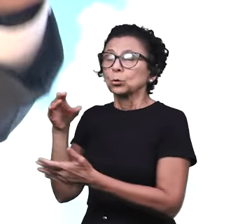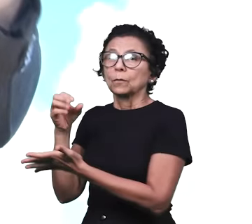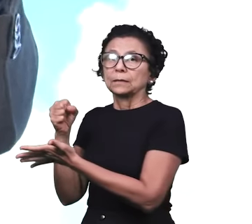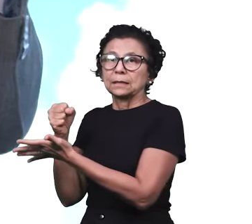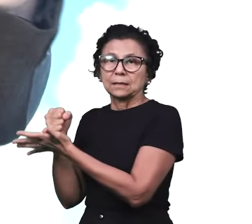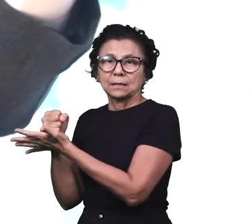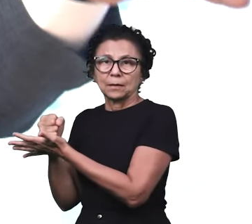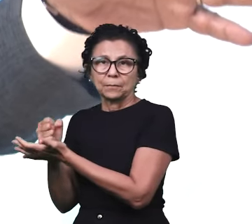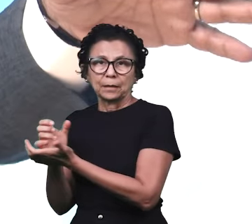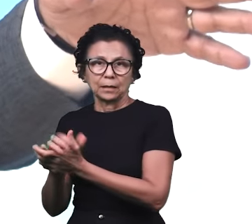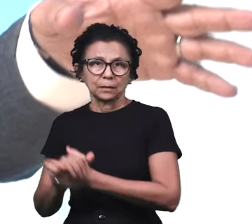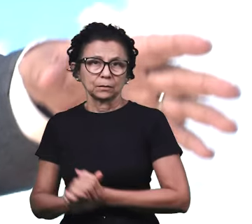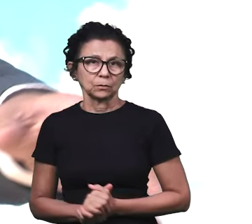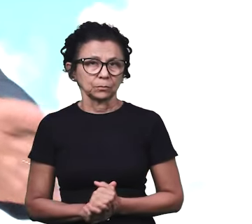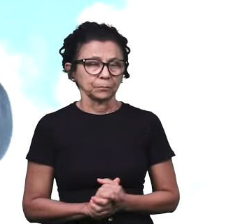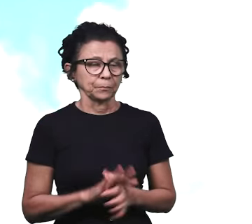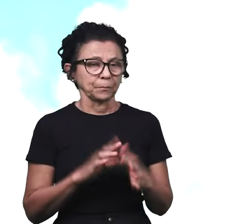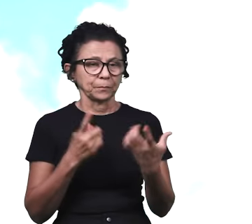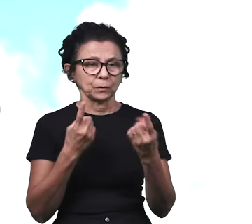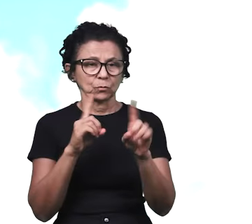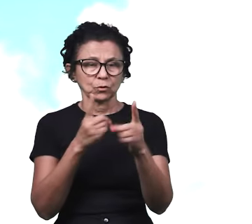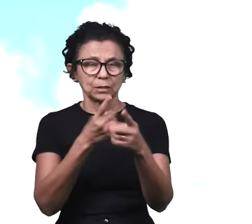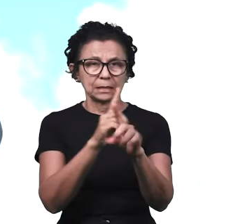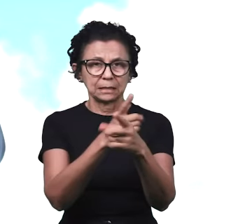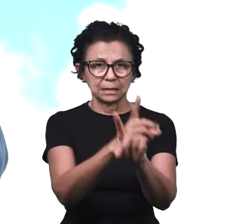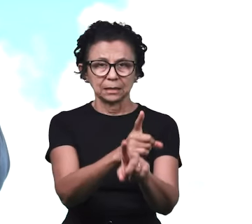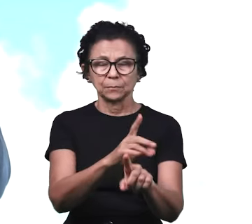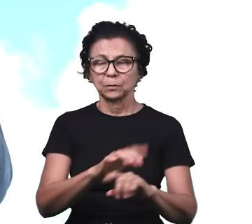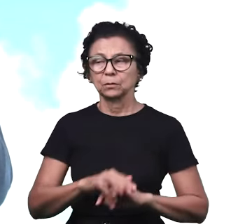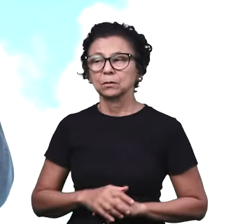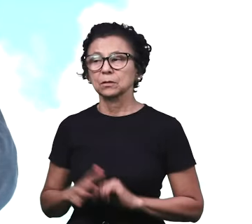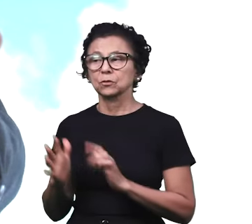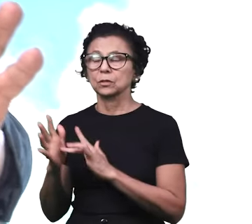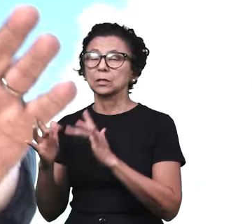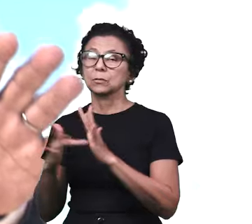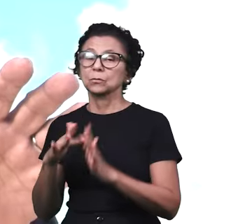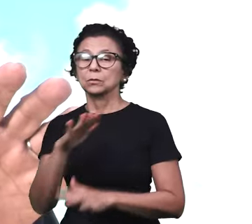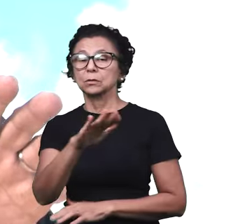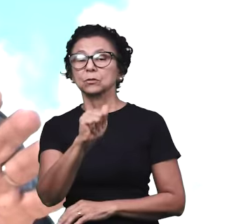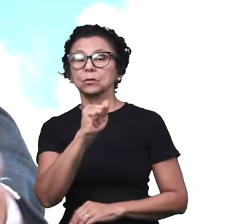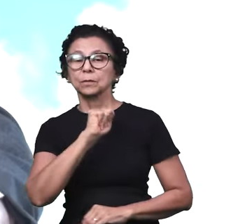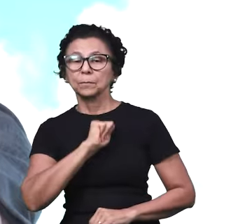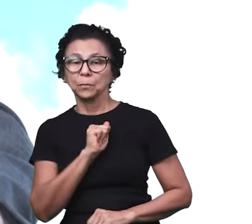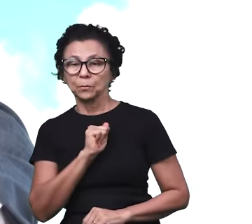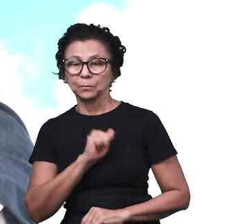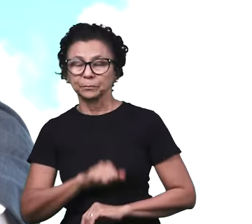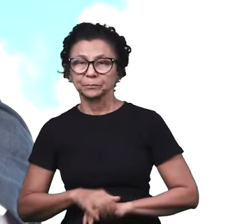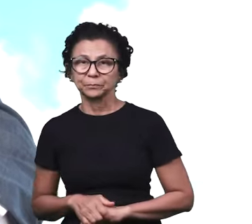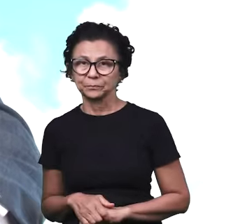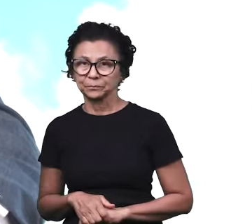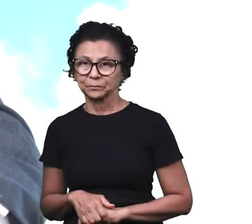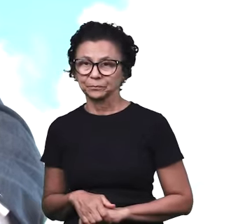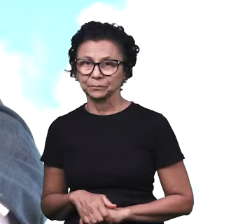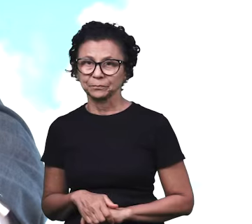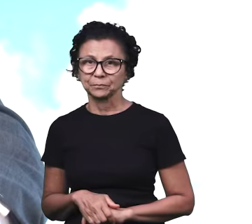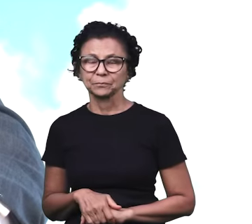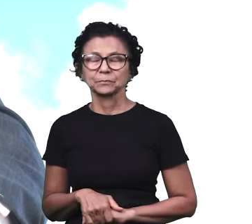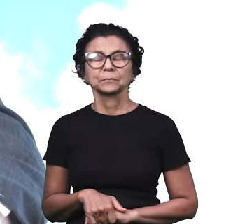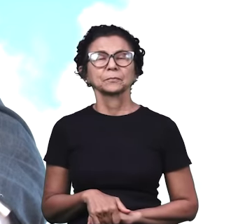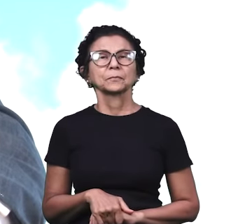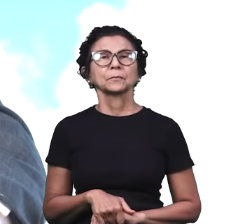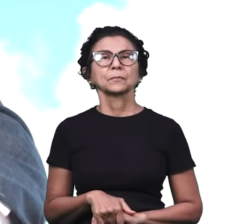não chamou Herodes para essa festa, o Senhor não chamou... Não, agora está liberto do Egito. Quem, irmãos, que está liberto do